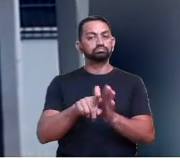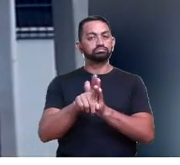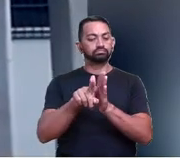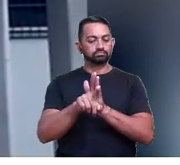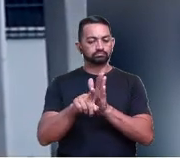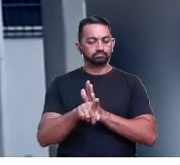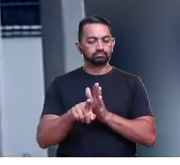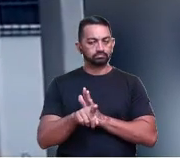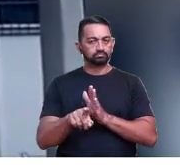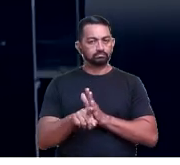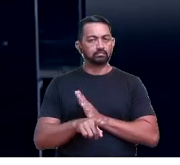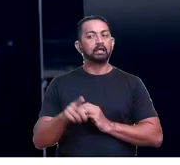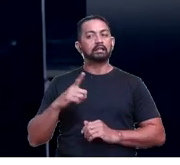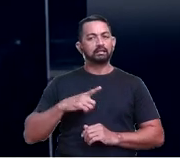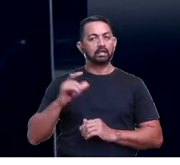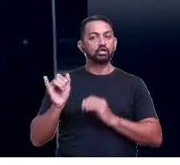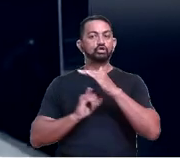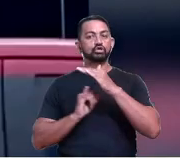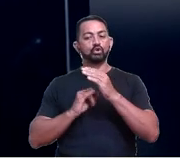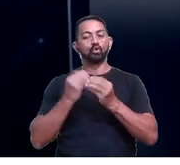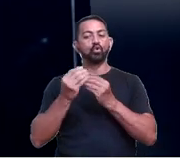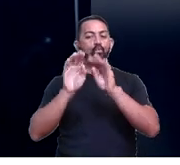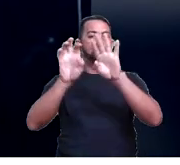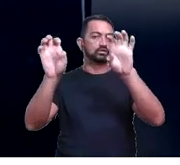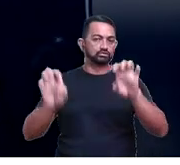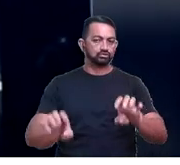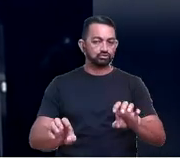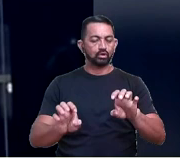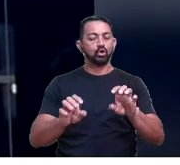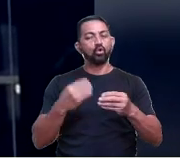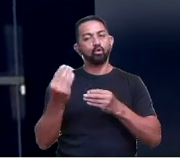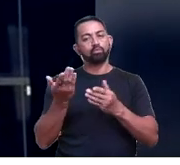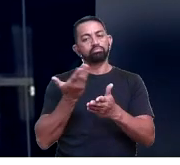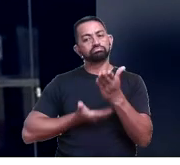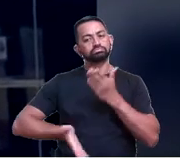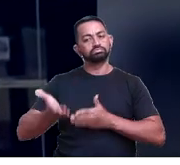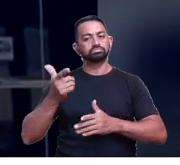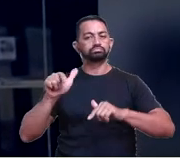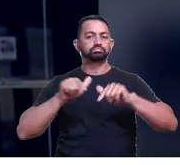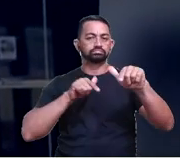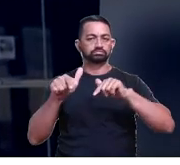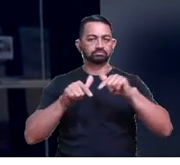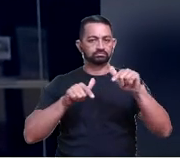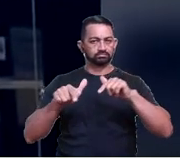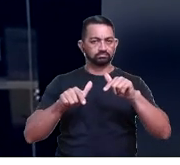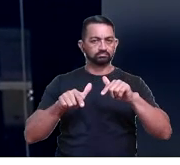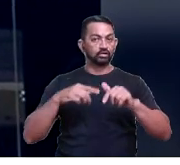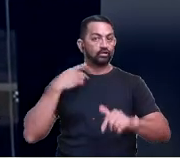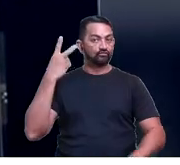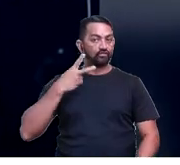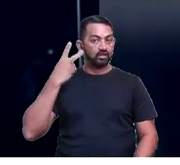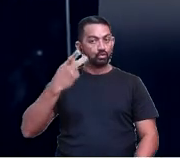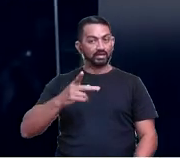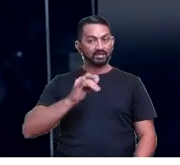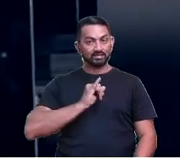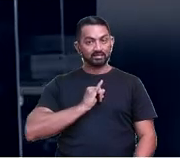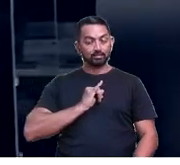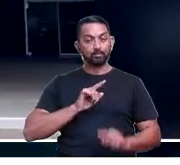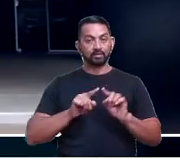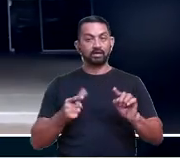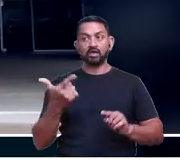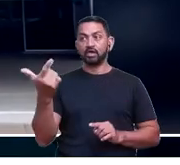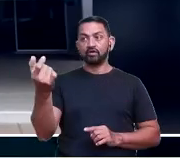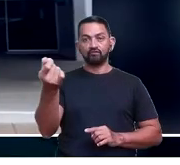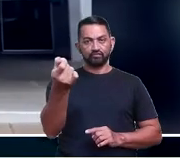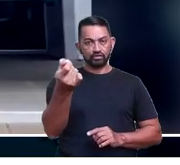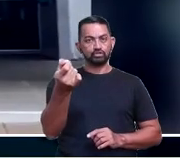ao questionário aplicado pelo órgão sobre a estrutura e o funcionamento do Legislativo Municipal. As